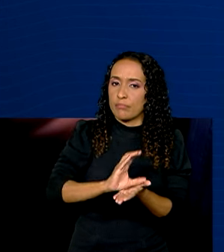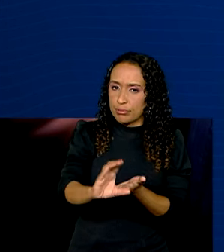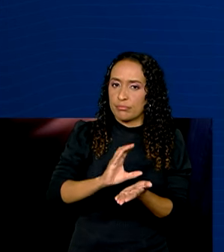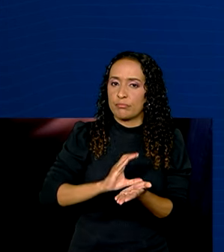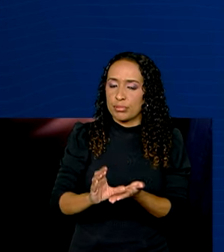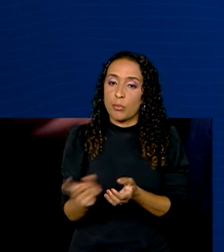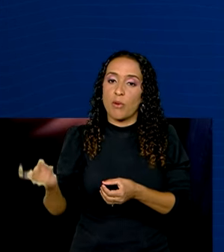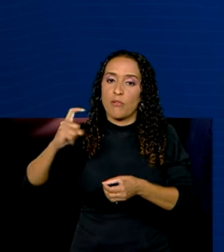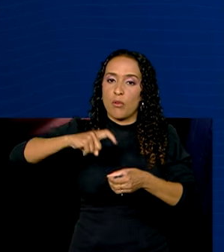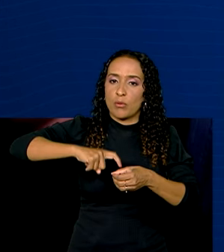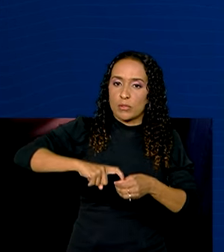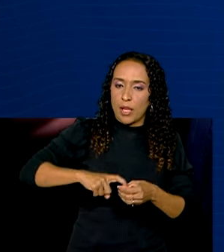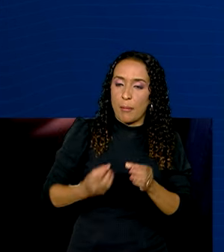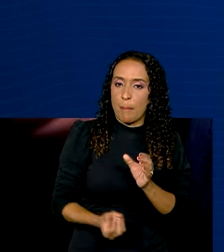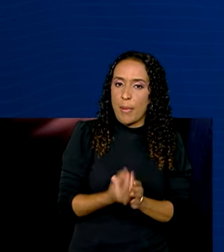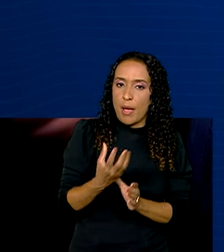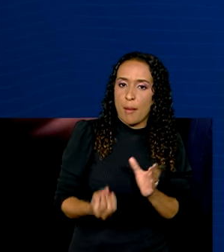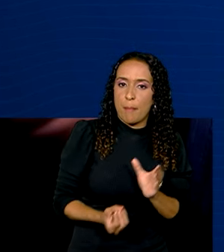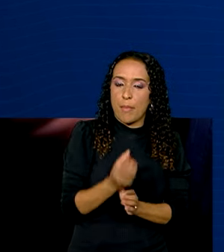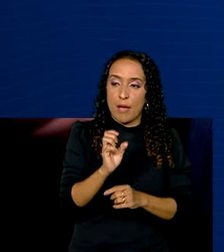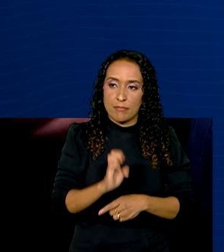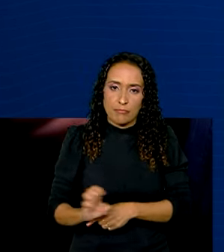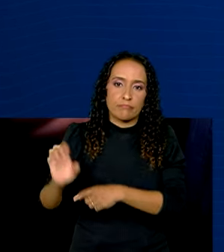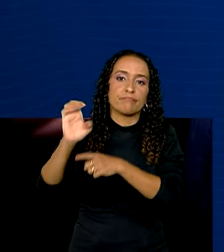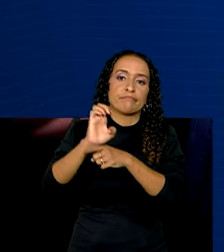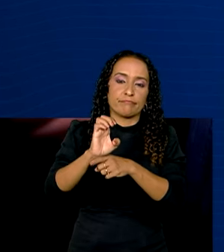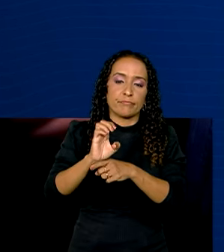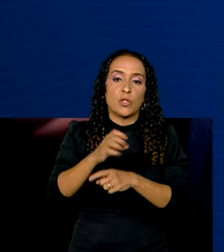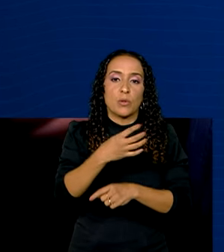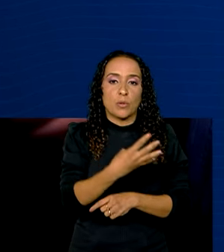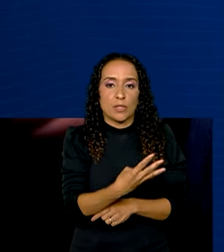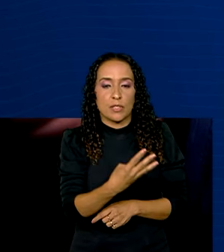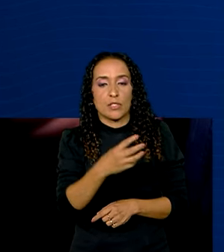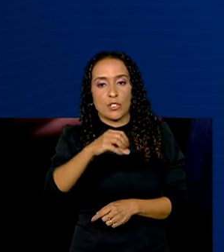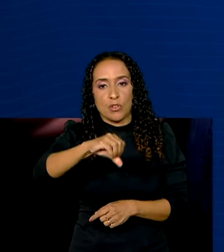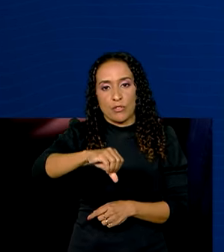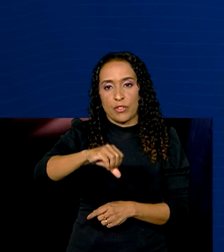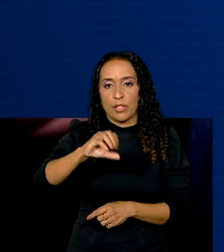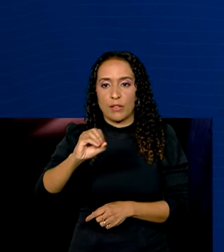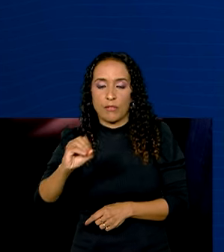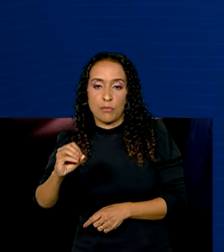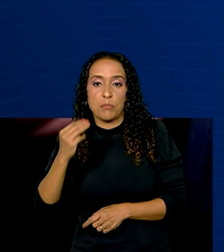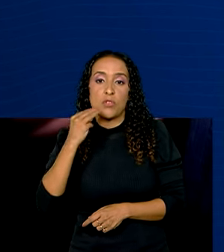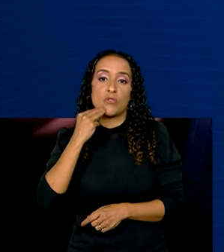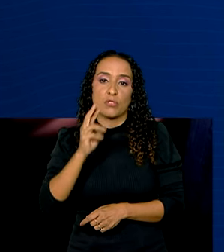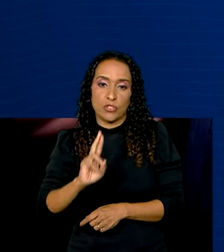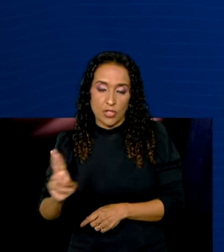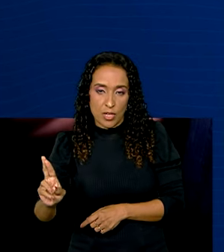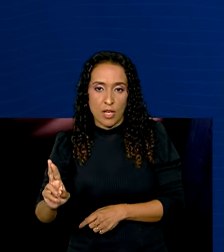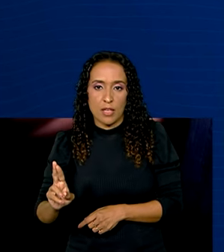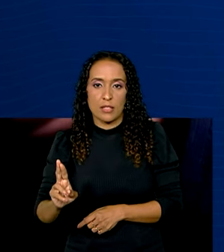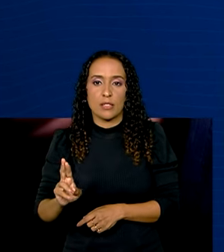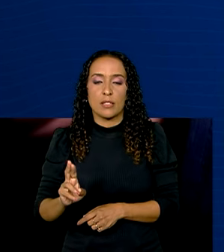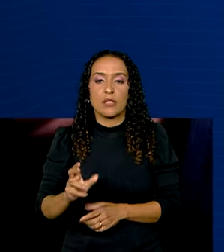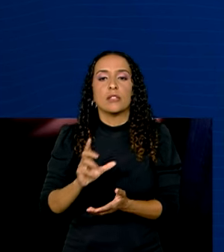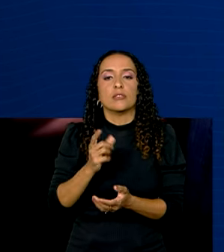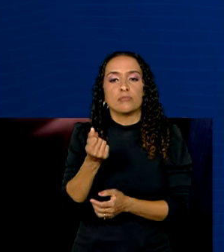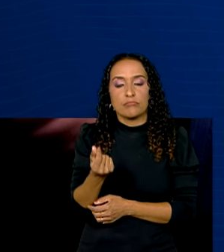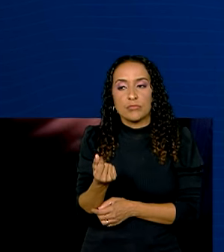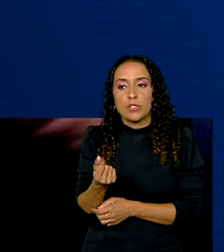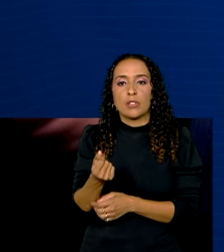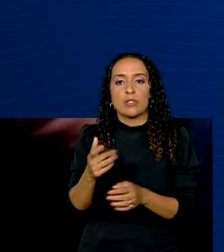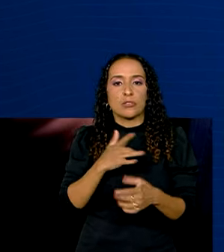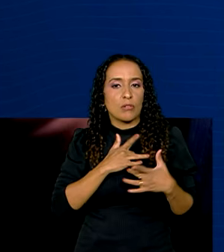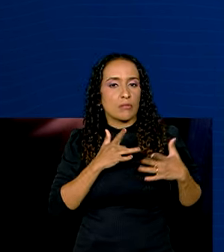para a retomada produtiva do estado, 490 milhões de reais em crédito